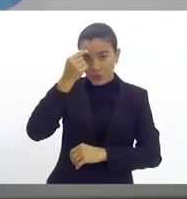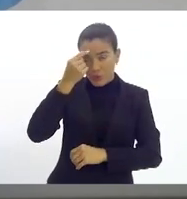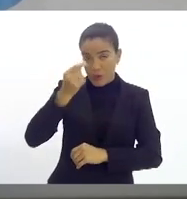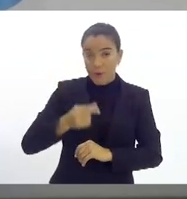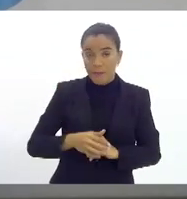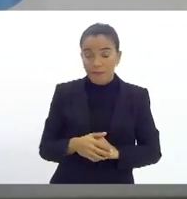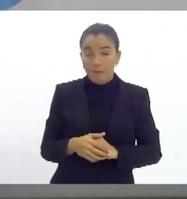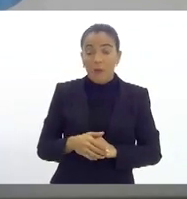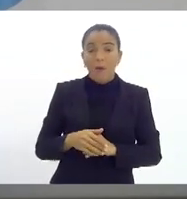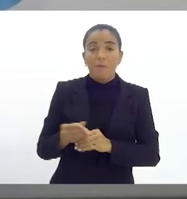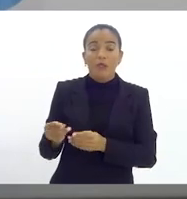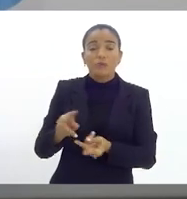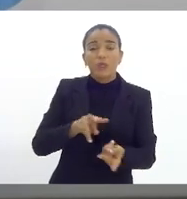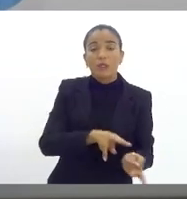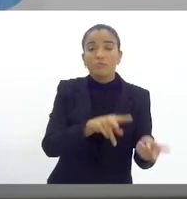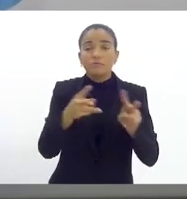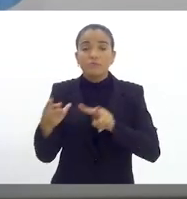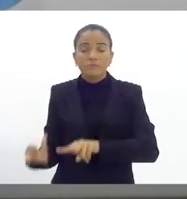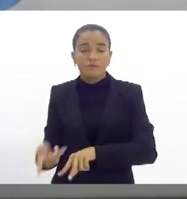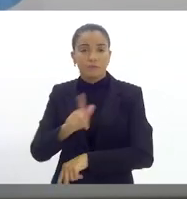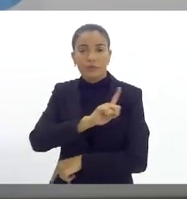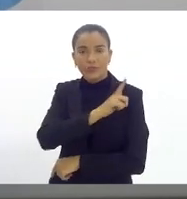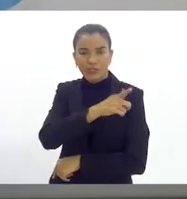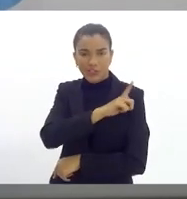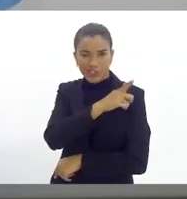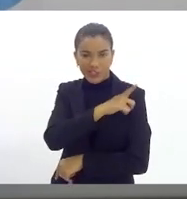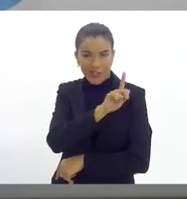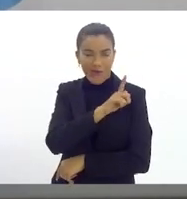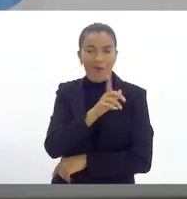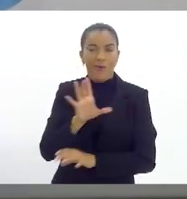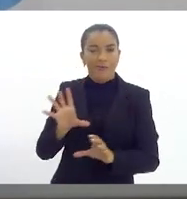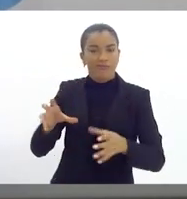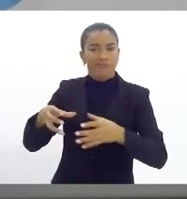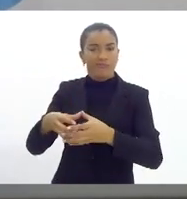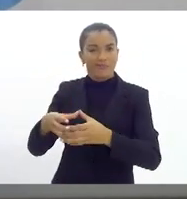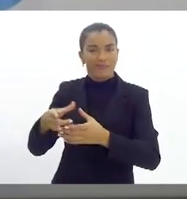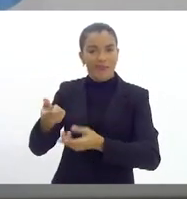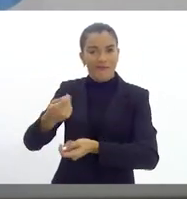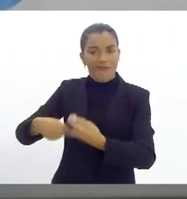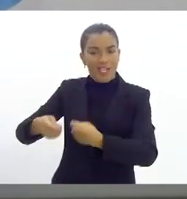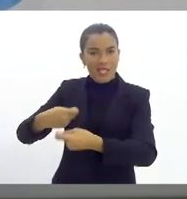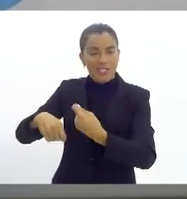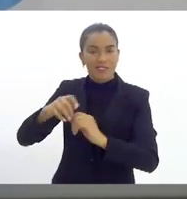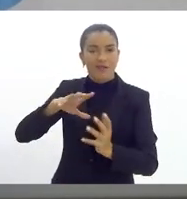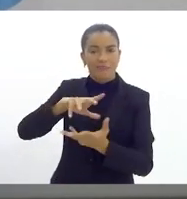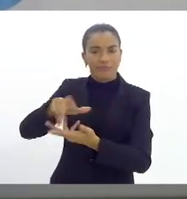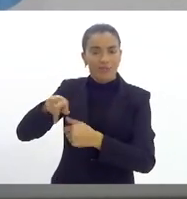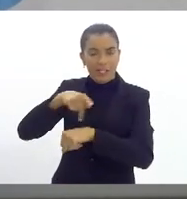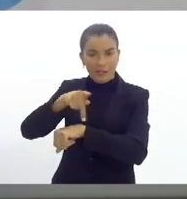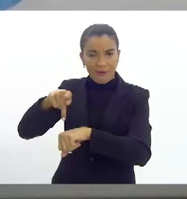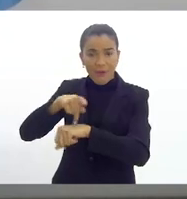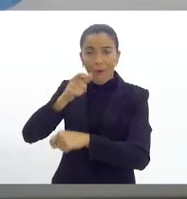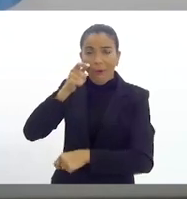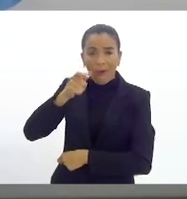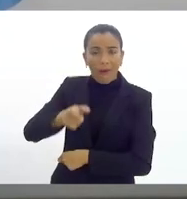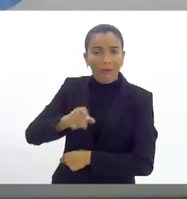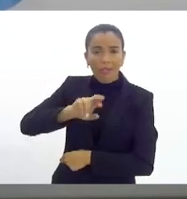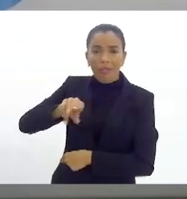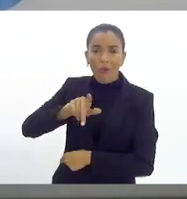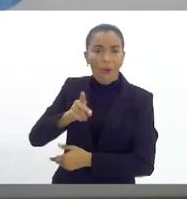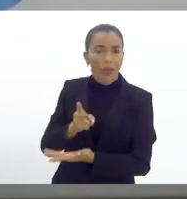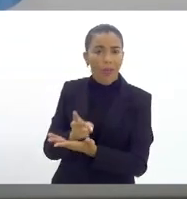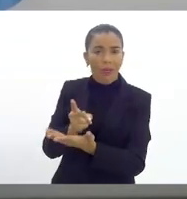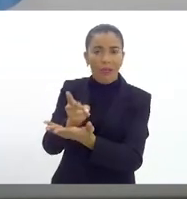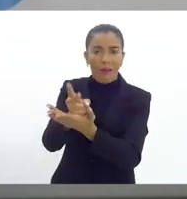Para justamente esses conglomerados financeiros internacionais cujos interesses não são a